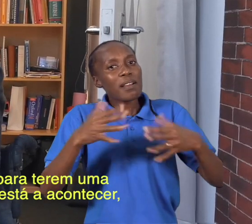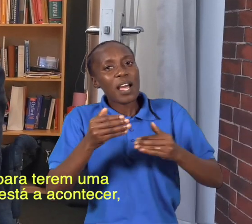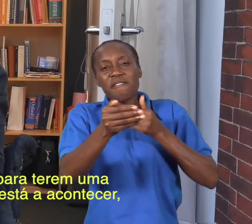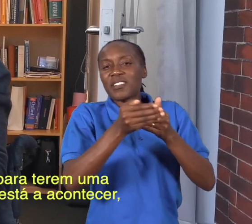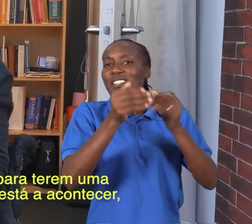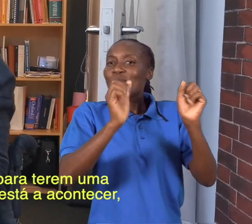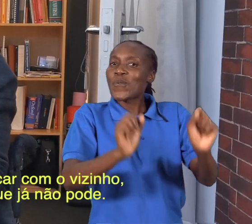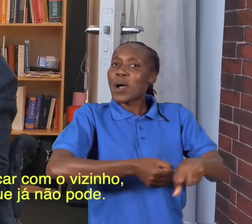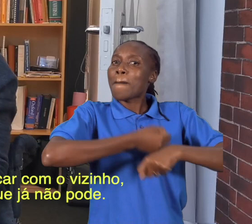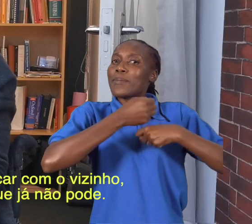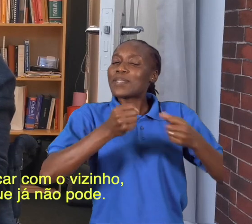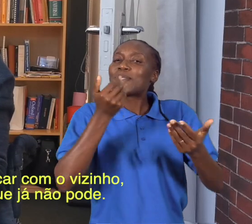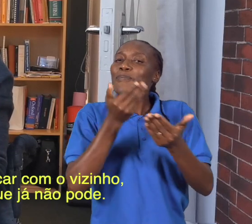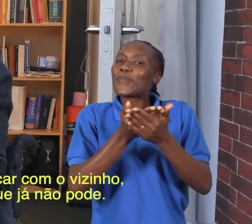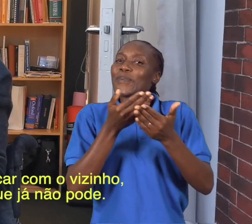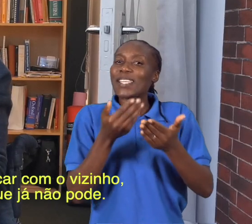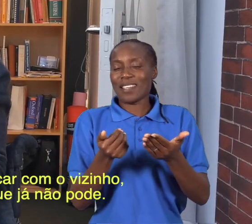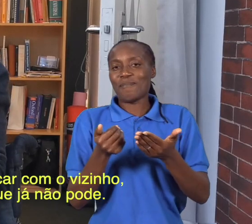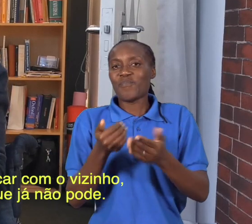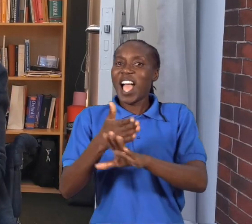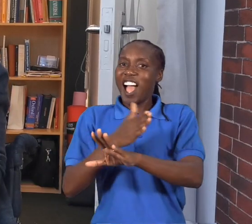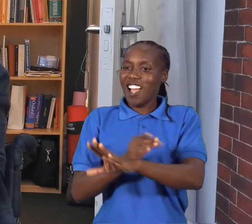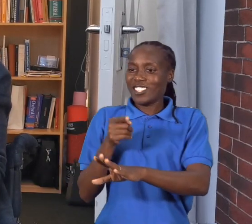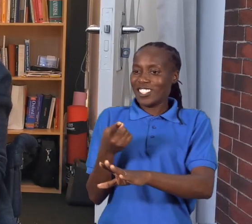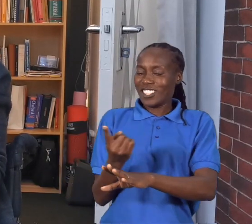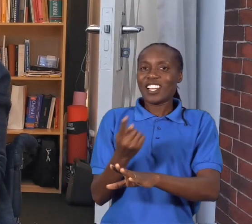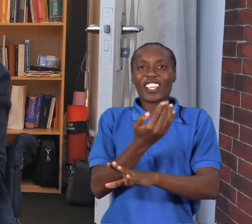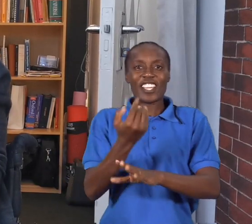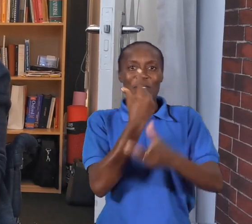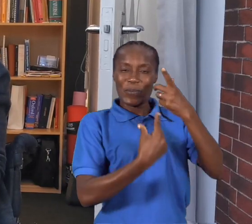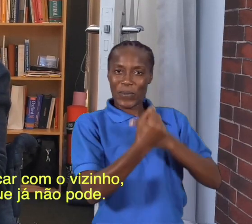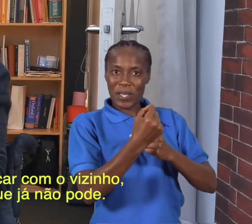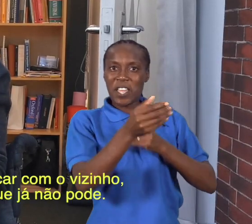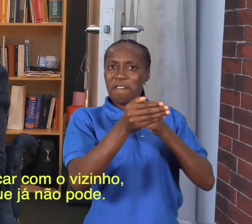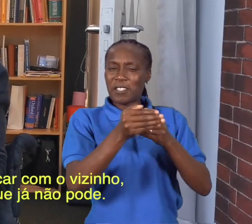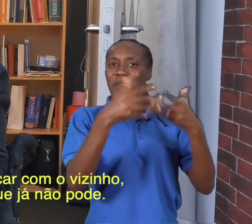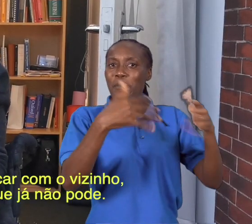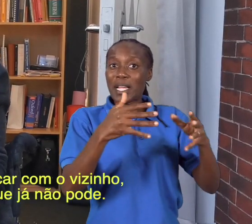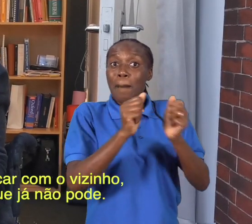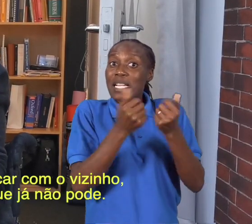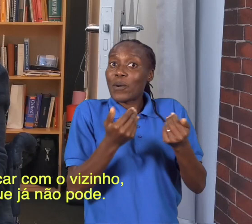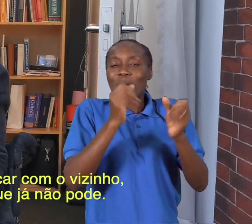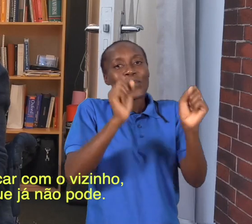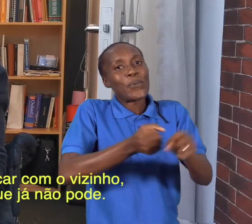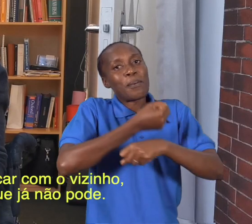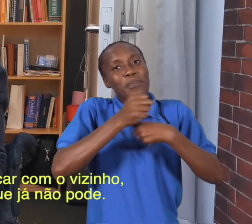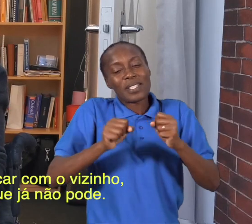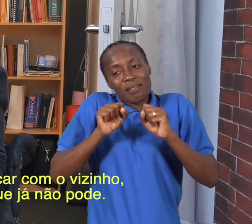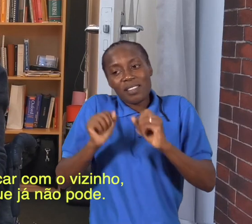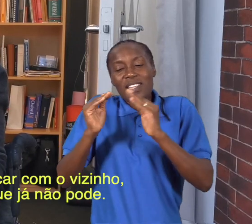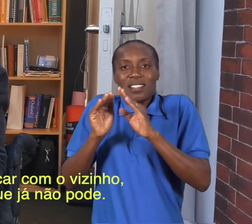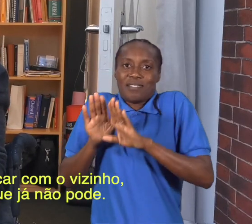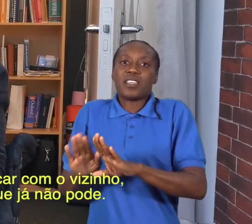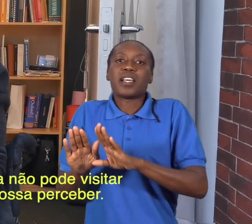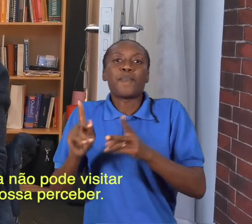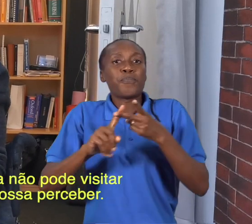a acontecer, porquê que ele não pode sair, para ir a brincar com os vizinhos, coisa que ele fazia antes, mas que agora não